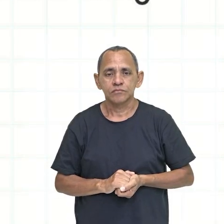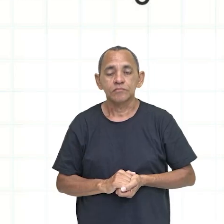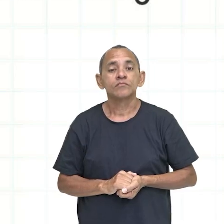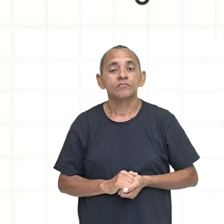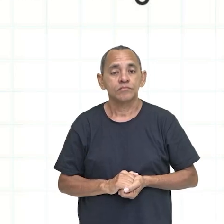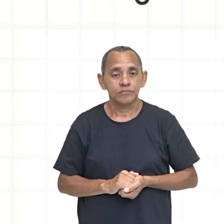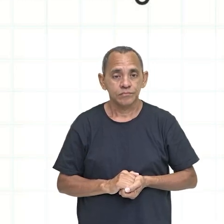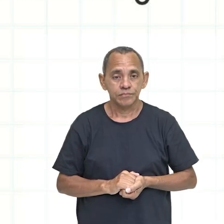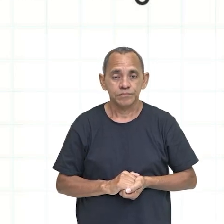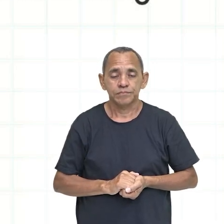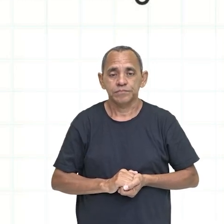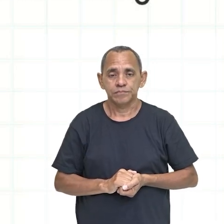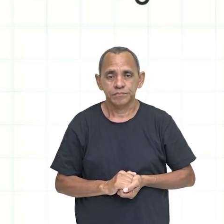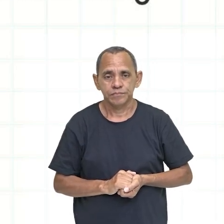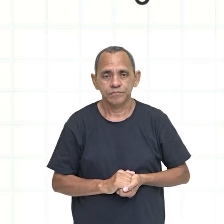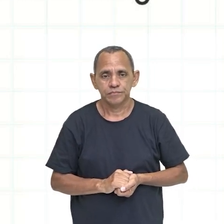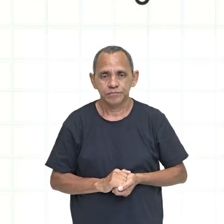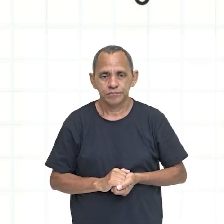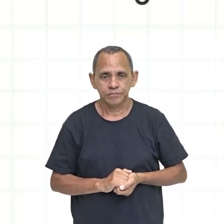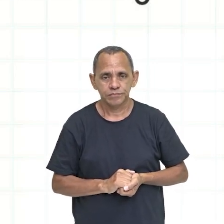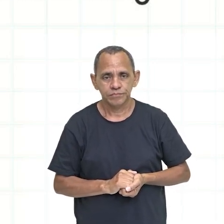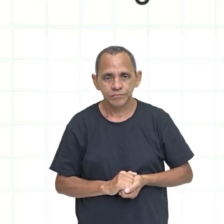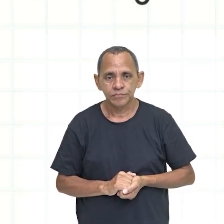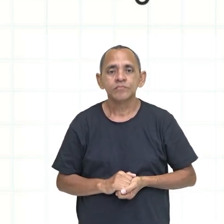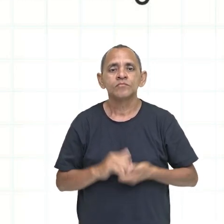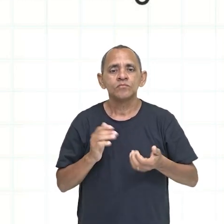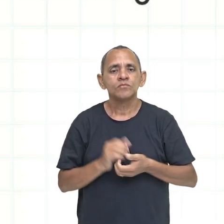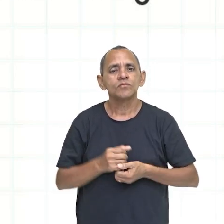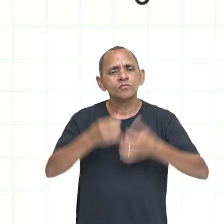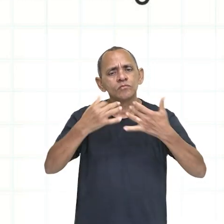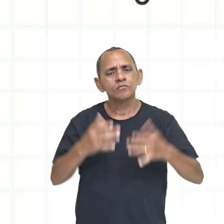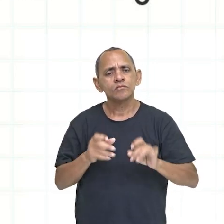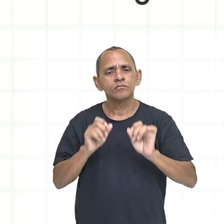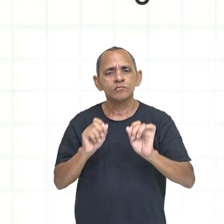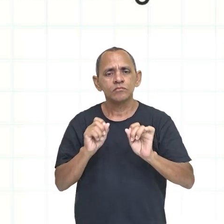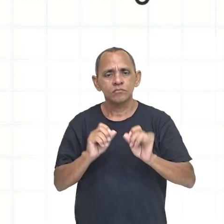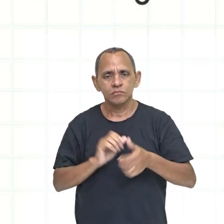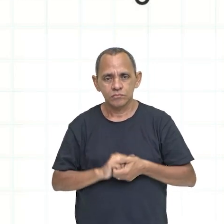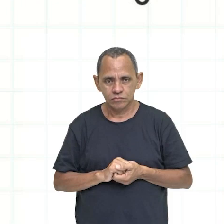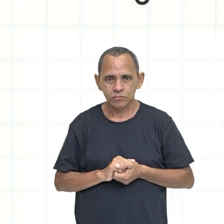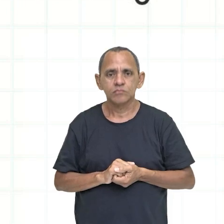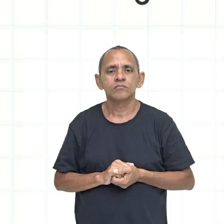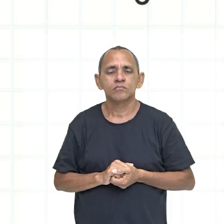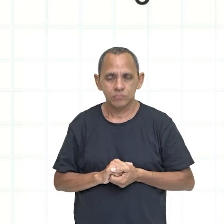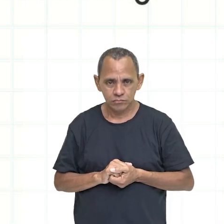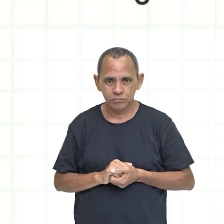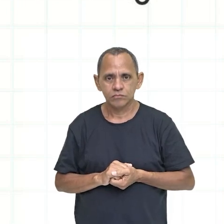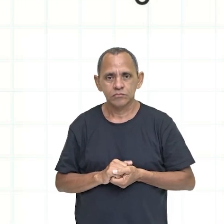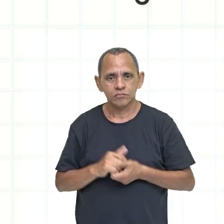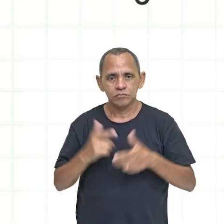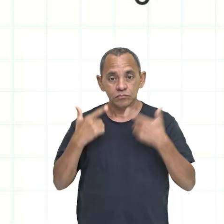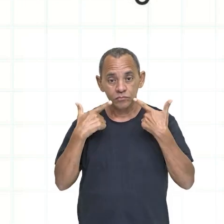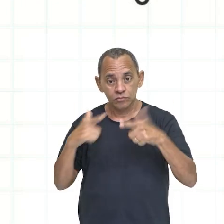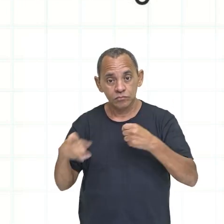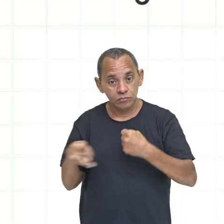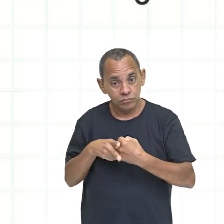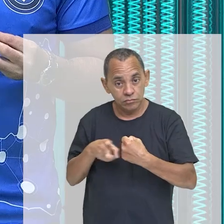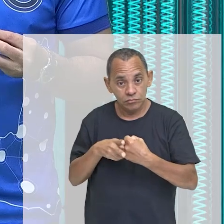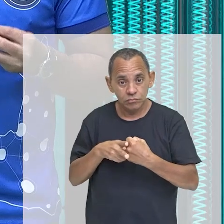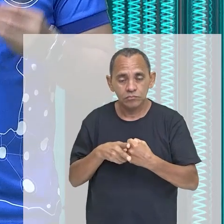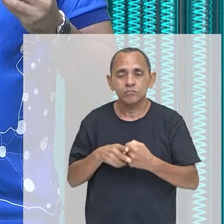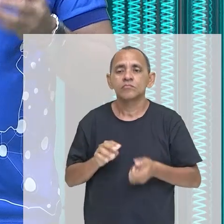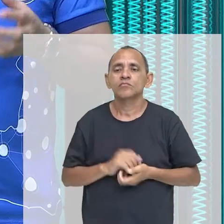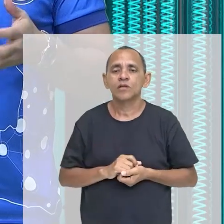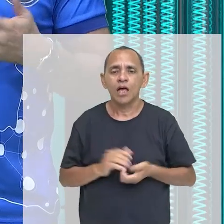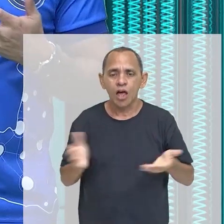comunicação verbal, certo? Bem, então nós falamos aí o que é uma linguagem verbal e agora nós vamos ver a